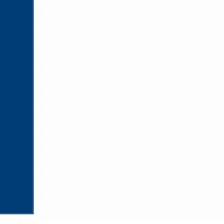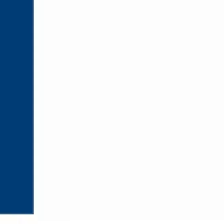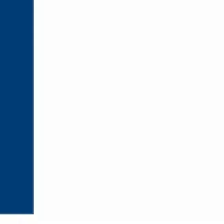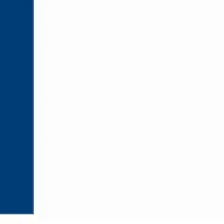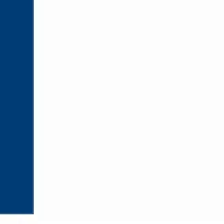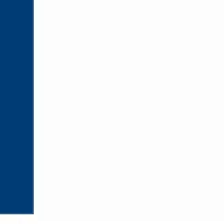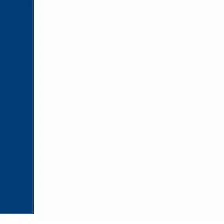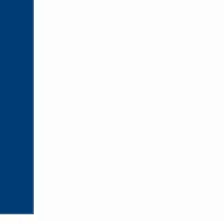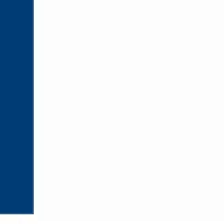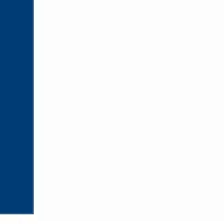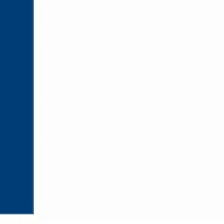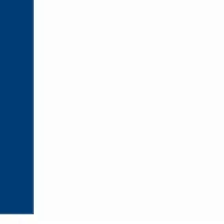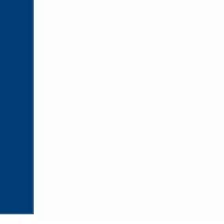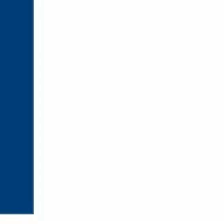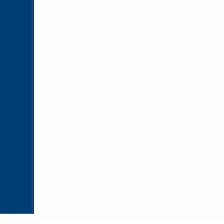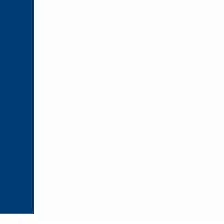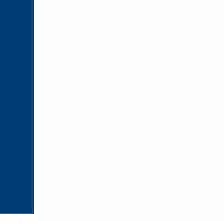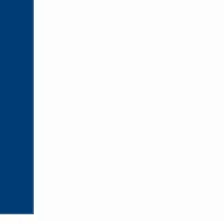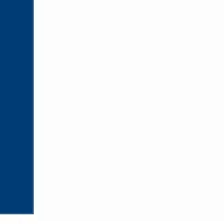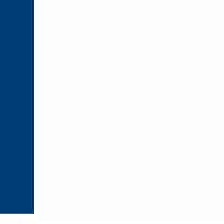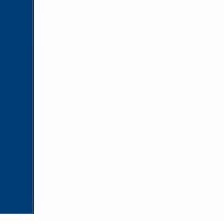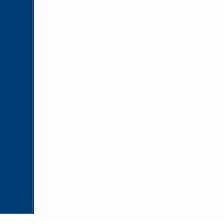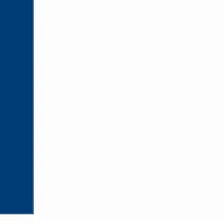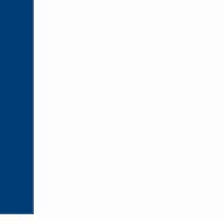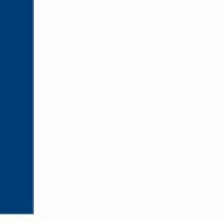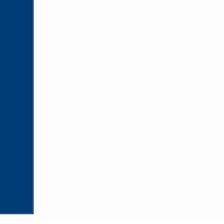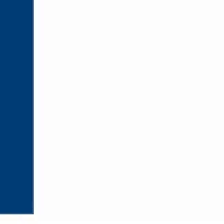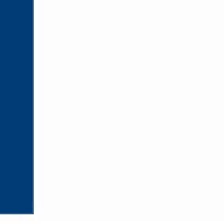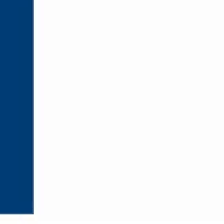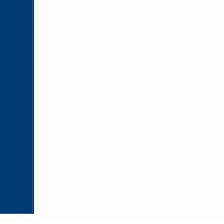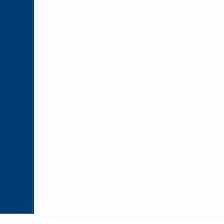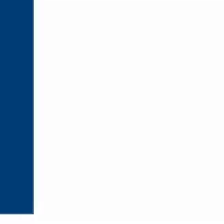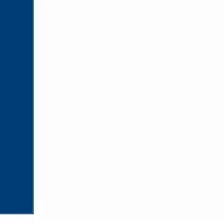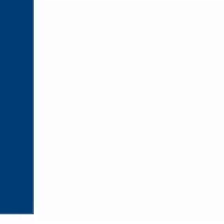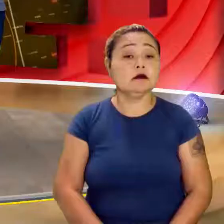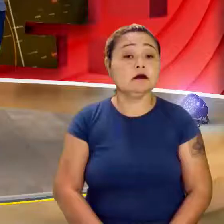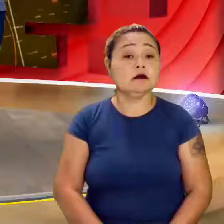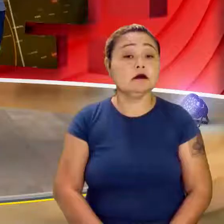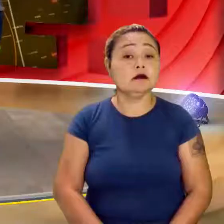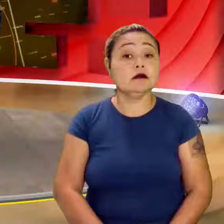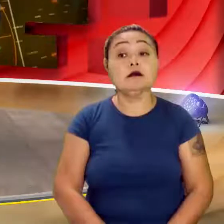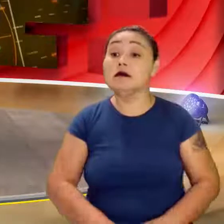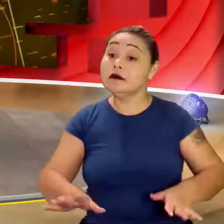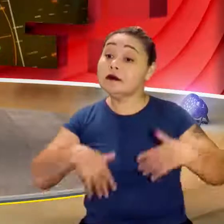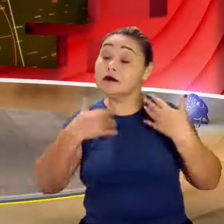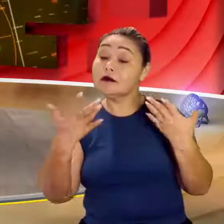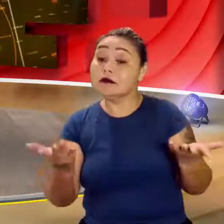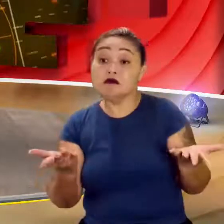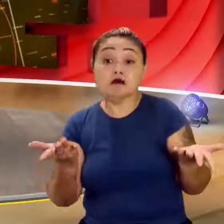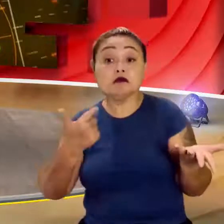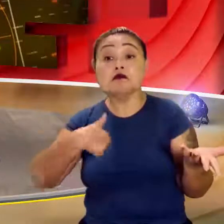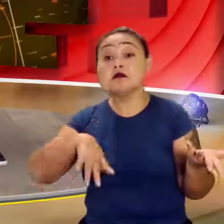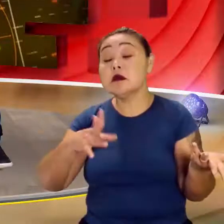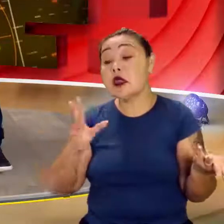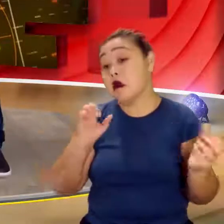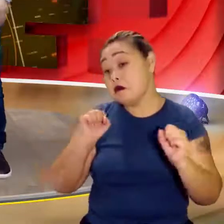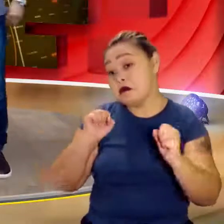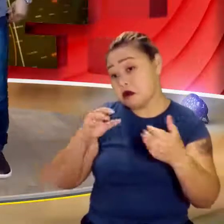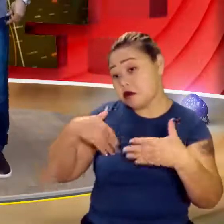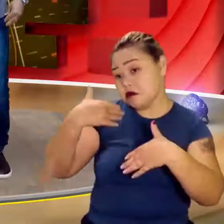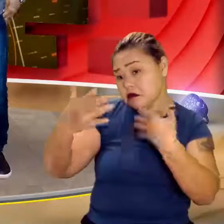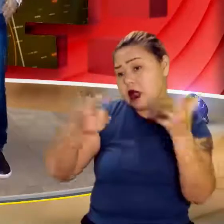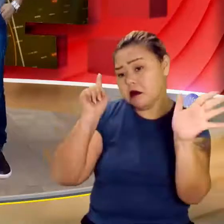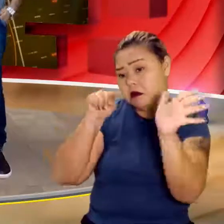claro que nunca é demais, né? O conhecimento não é perdido, sempre é um ganho. Então, né, a gente poderia ter feito um pouco